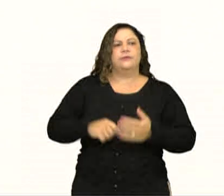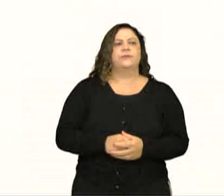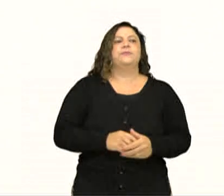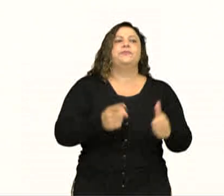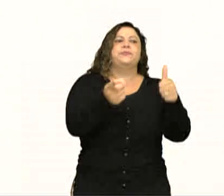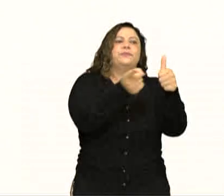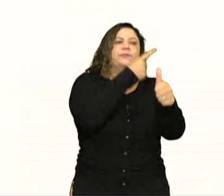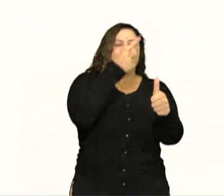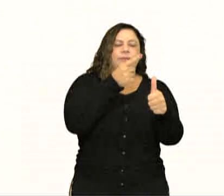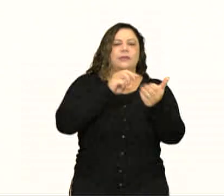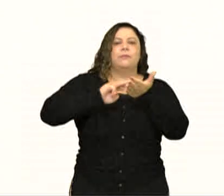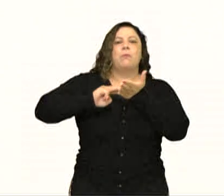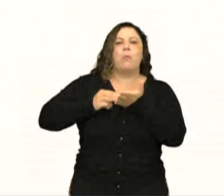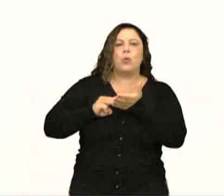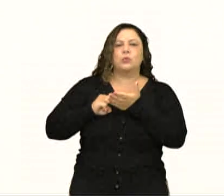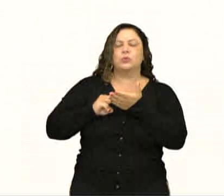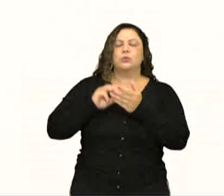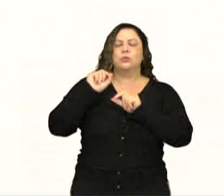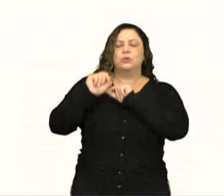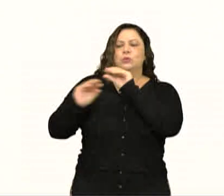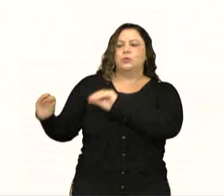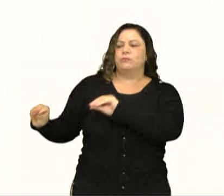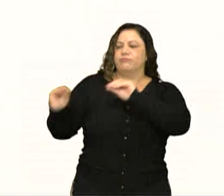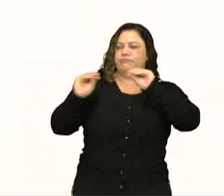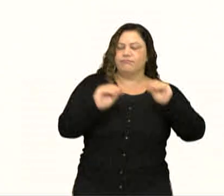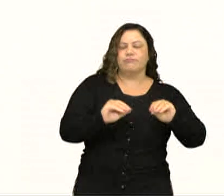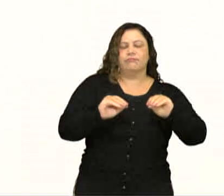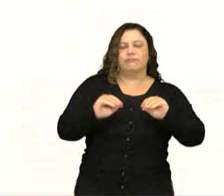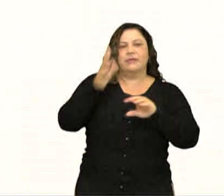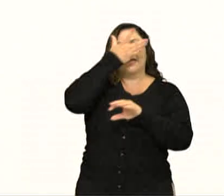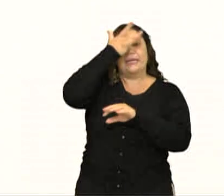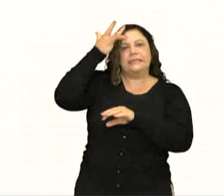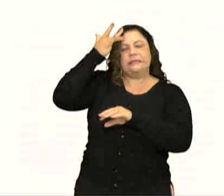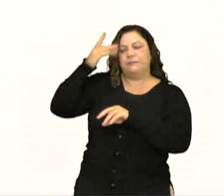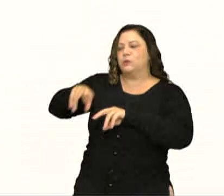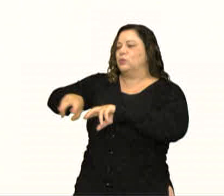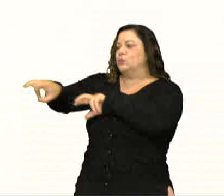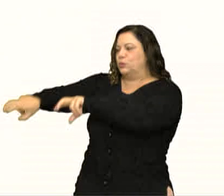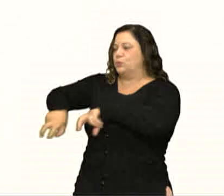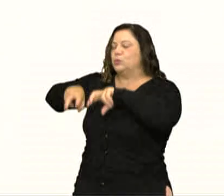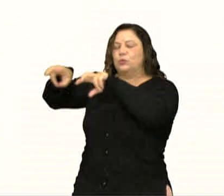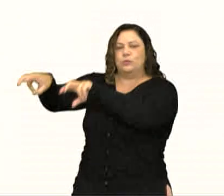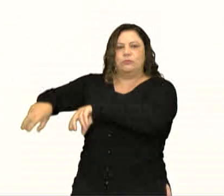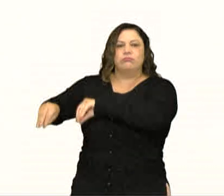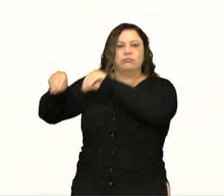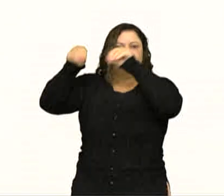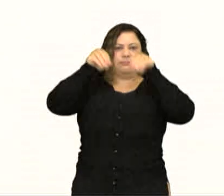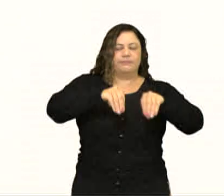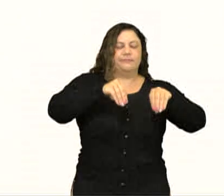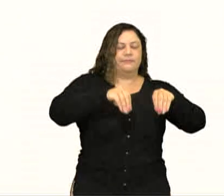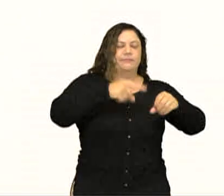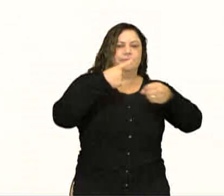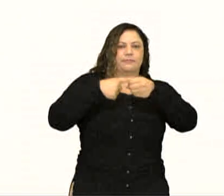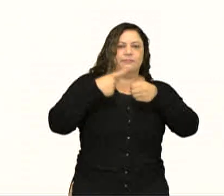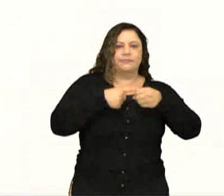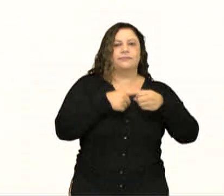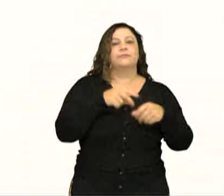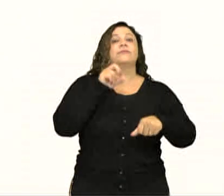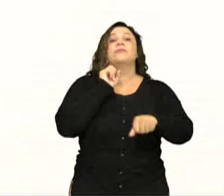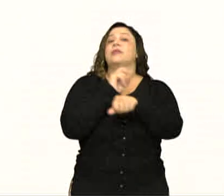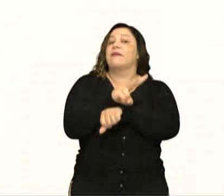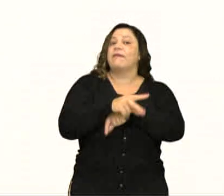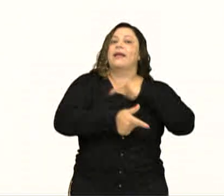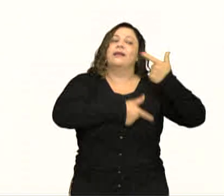ali, motivos que atraíram as pessoas do campo para a cidade. A oferta de emprego no setor industrial é um deles,